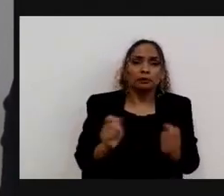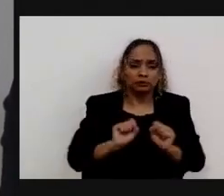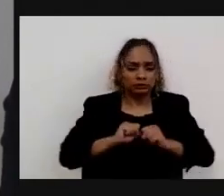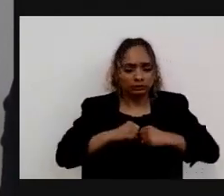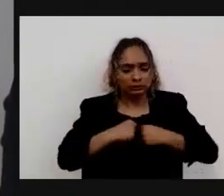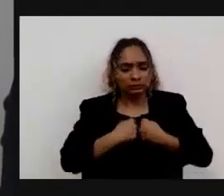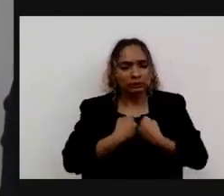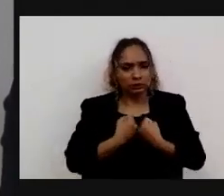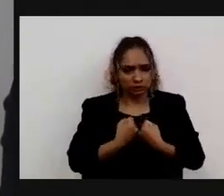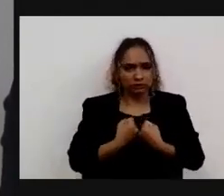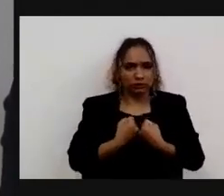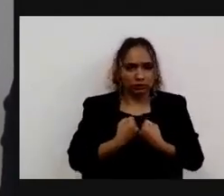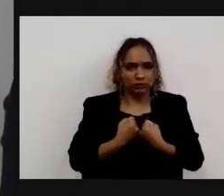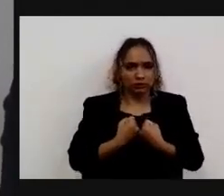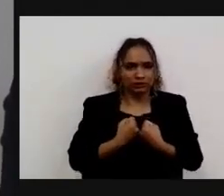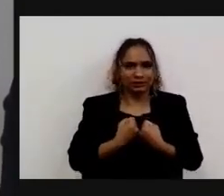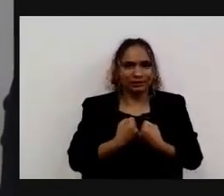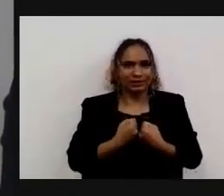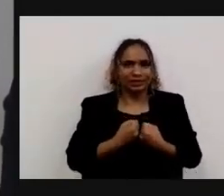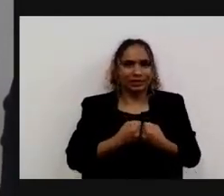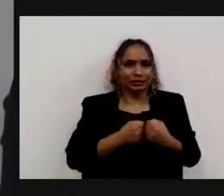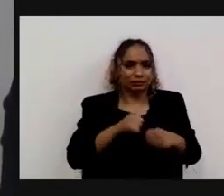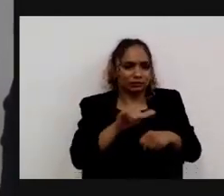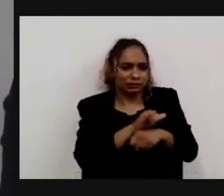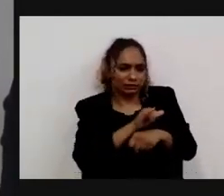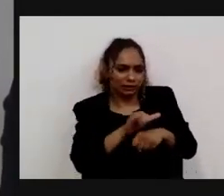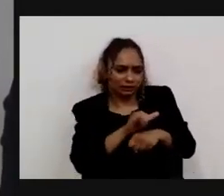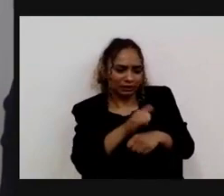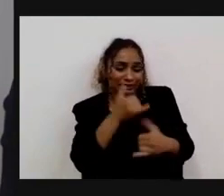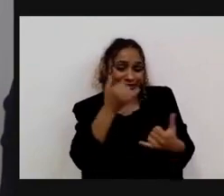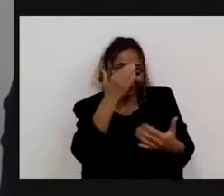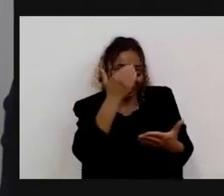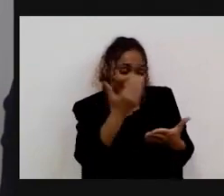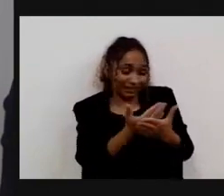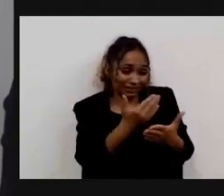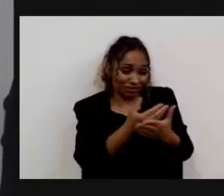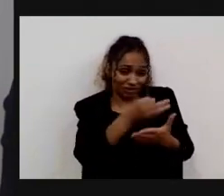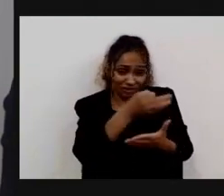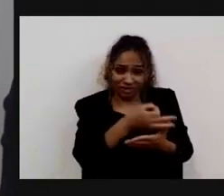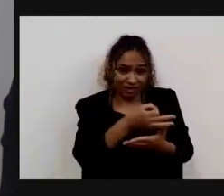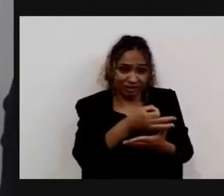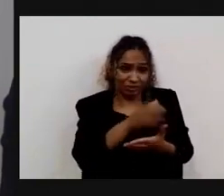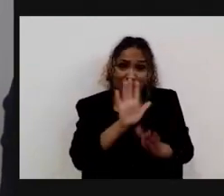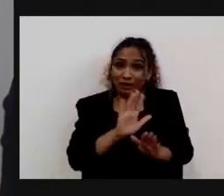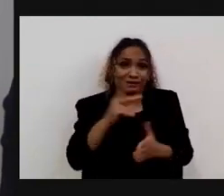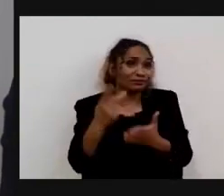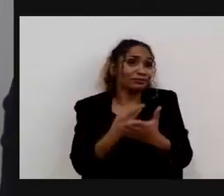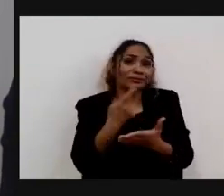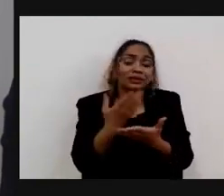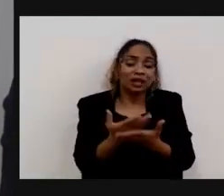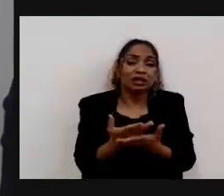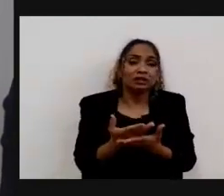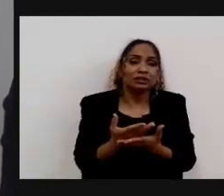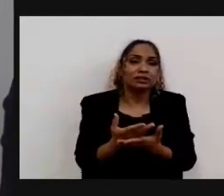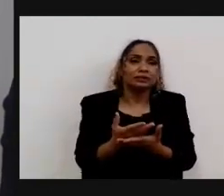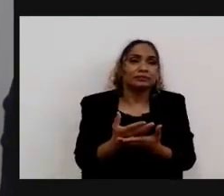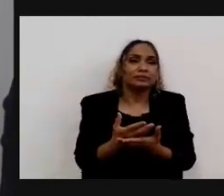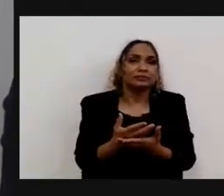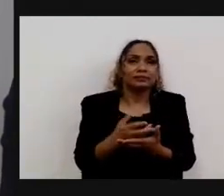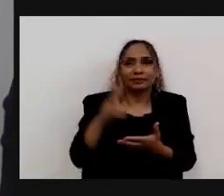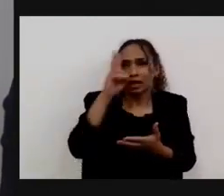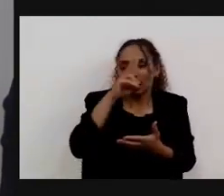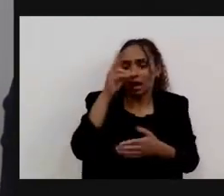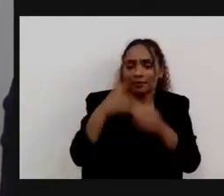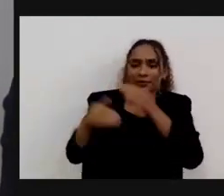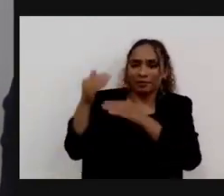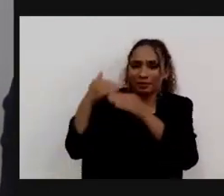nossa energia depois numa intervenção que parece dar certo e não dá e ou outras coisas eu lembro um fora que eu dei